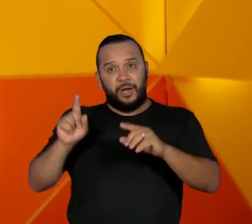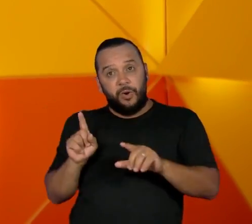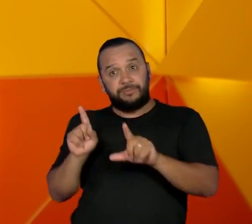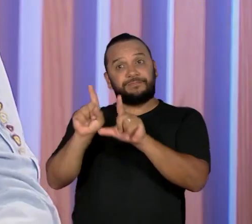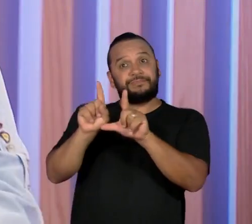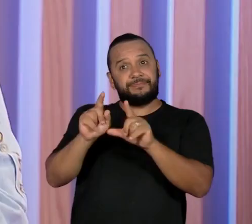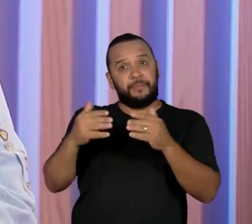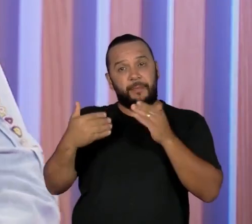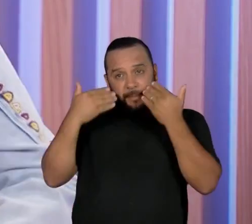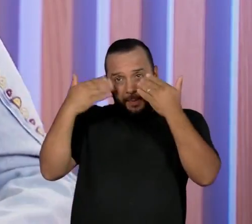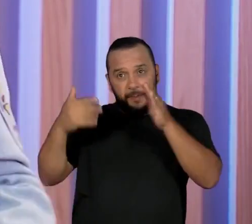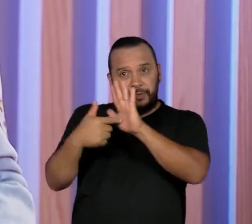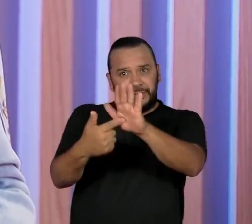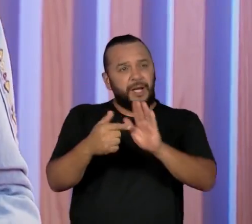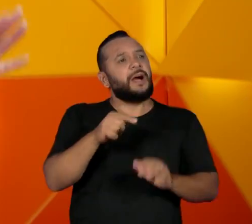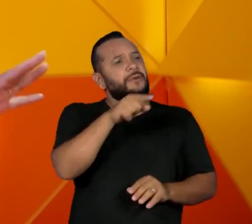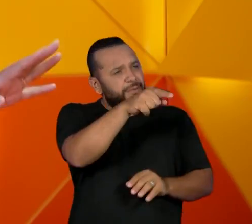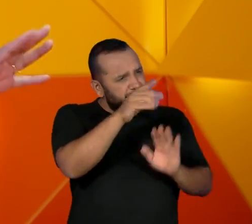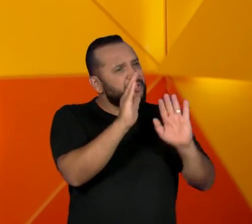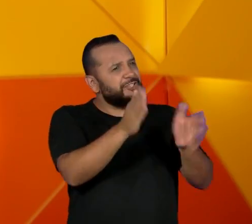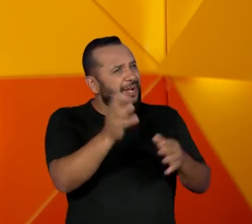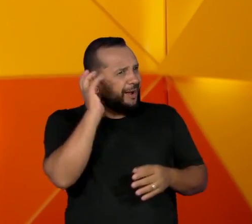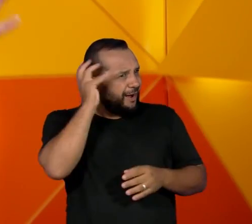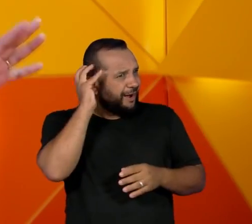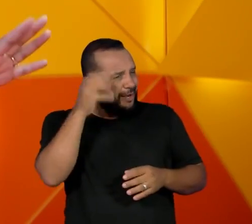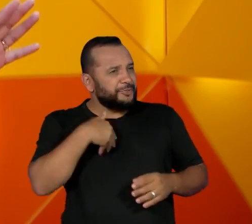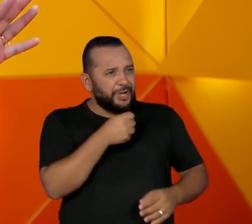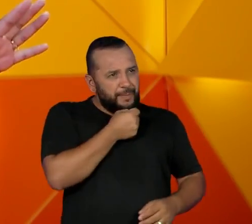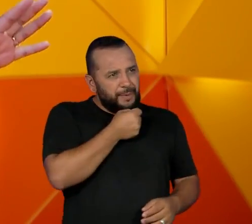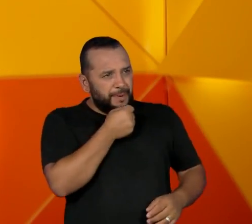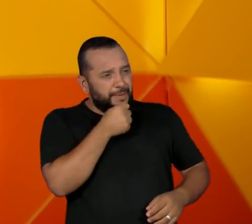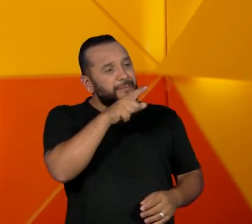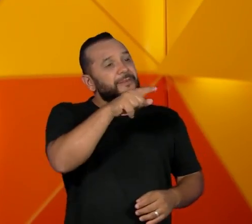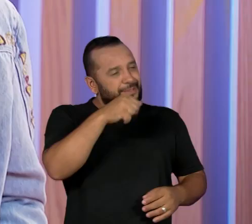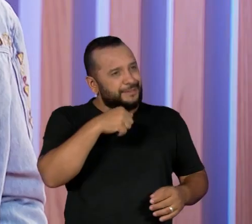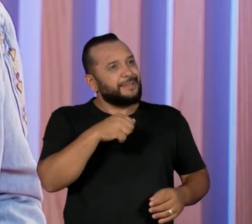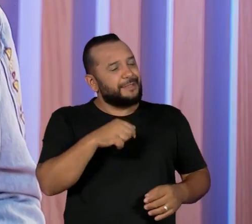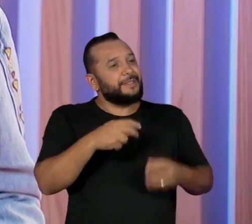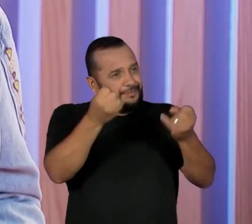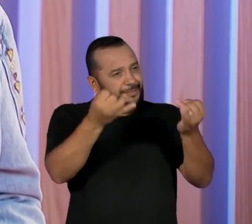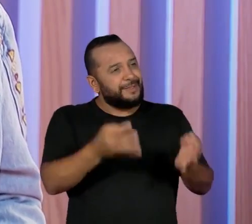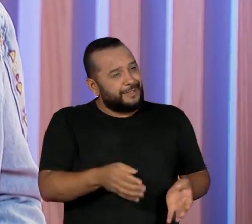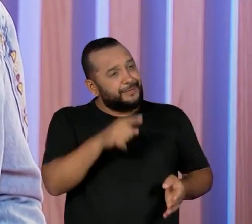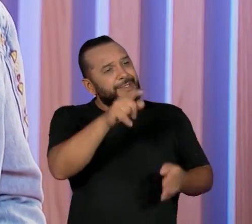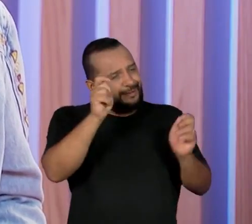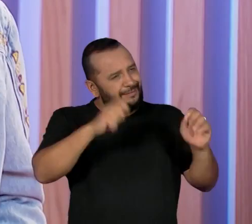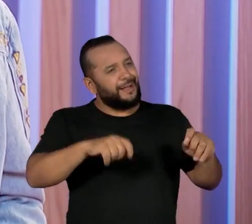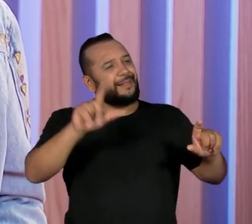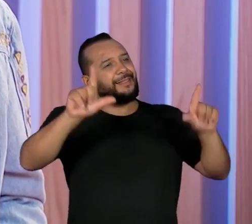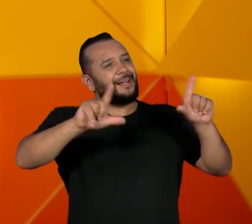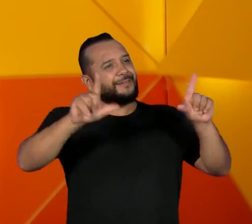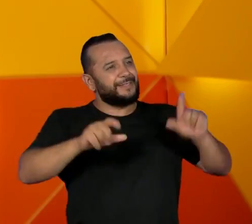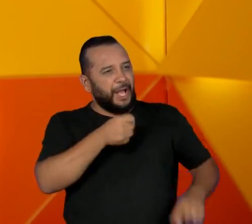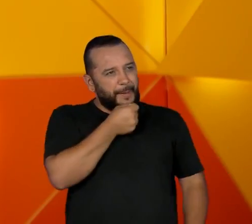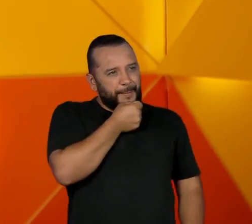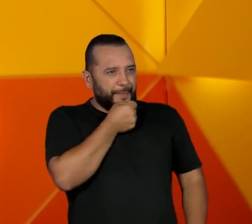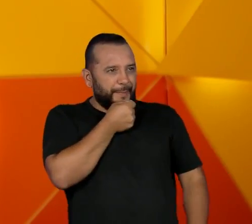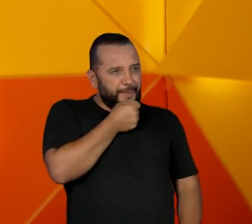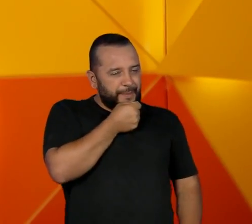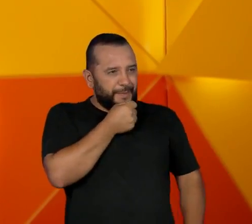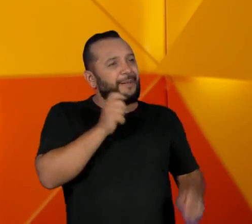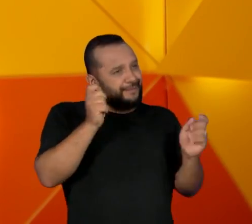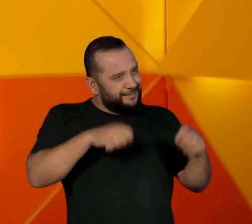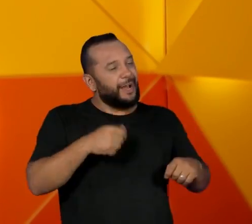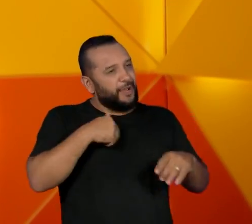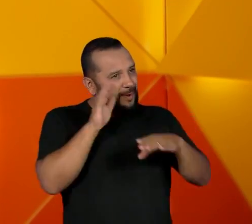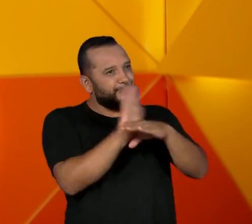rádio recentemente, né? Então, já demonstrou que tem talento. Obrigada. Conte comigo para te ajudar nessa empreitada.